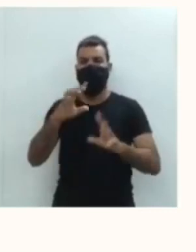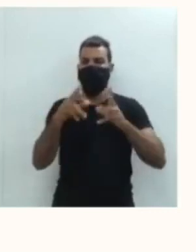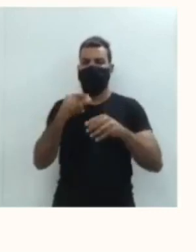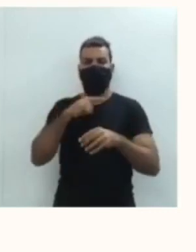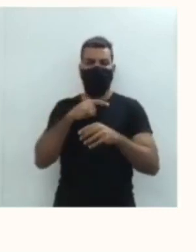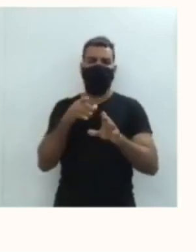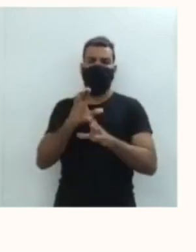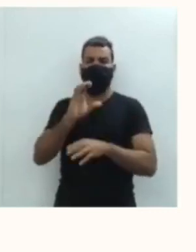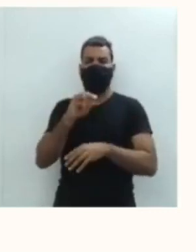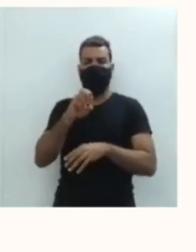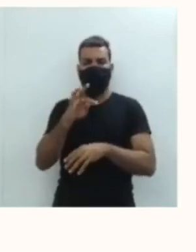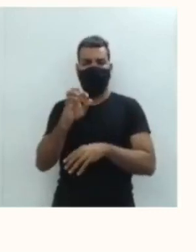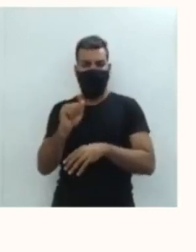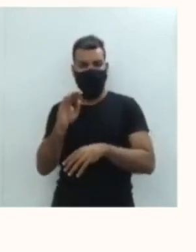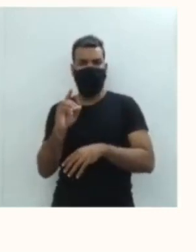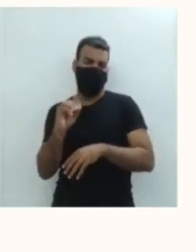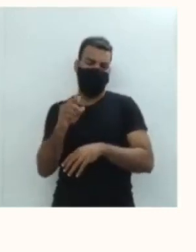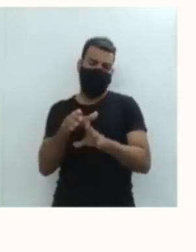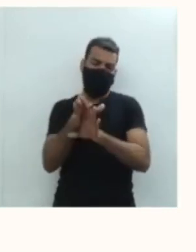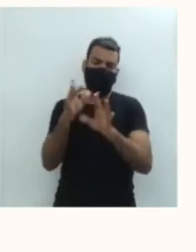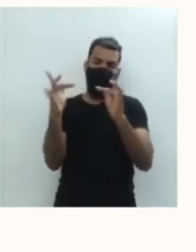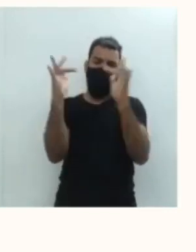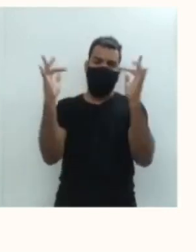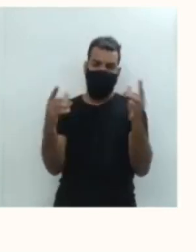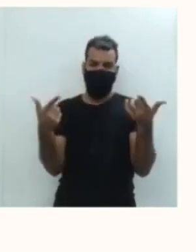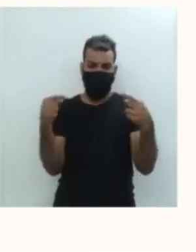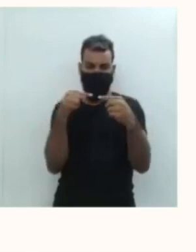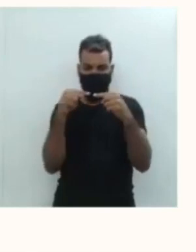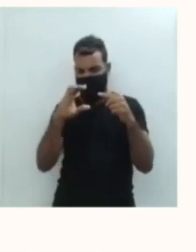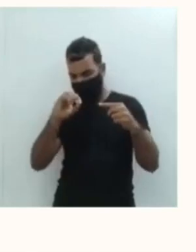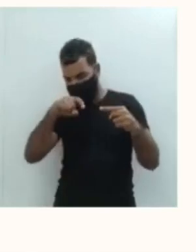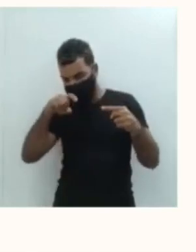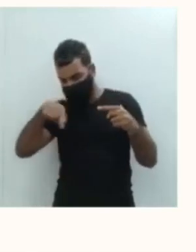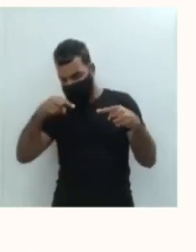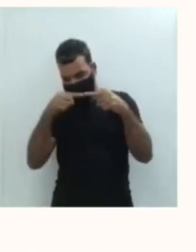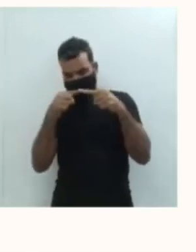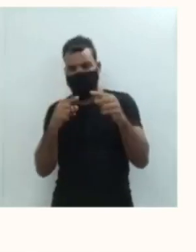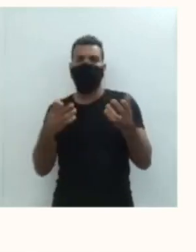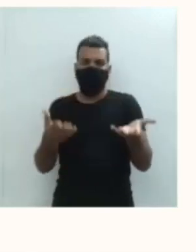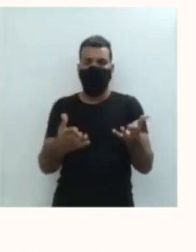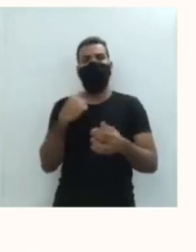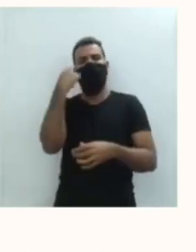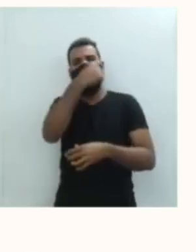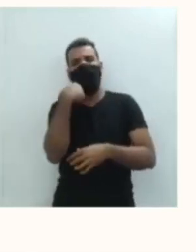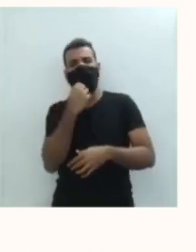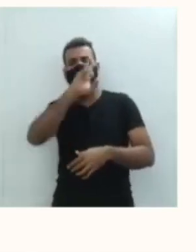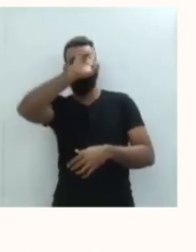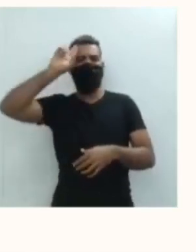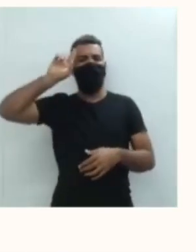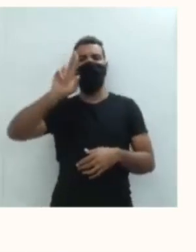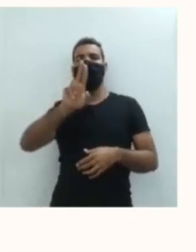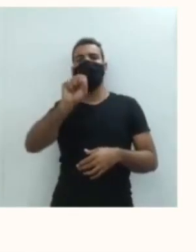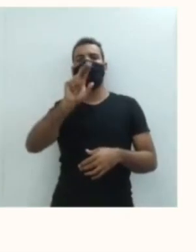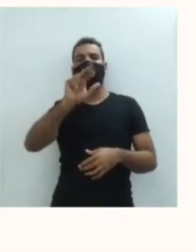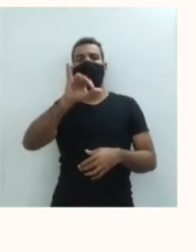vai ser chamado que é o conectar no qual ele vai estabelecer a conexão e ele vai verificar o rosto usuário senha do Banco